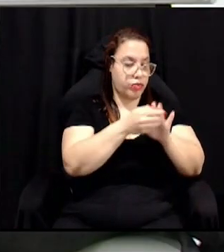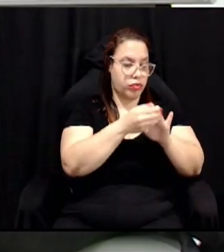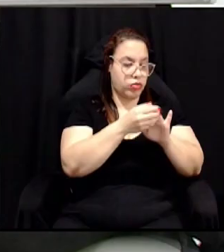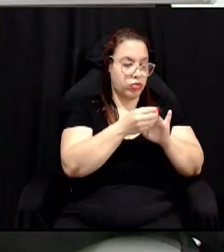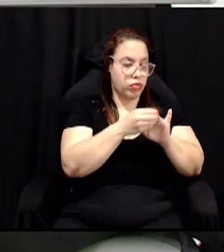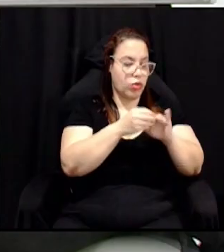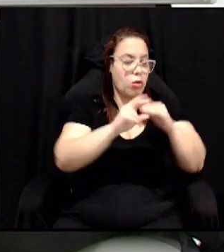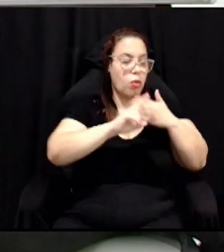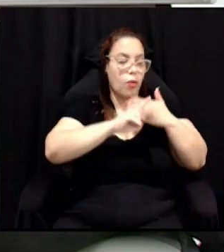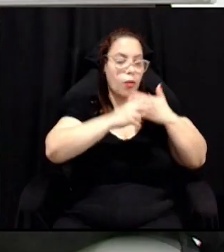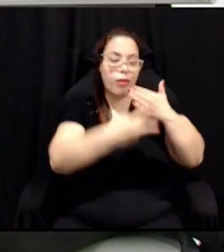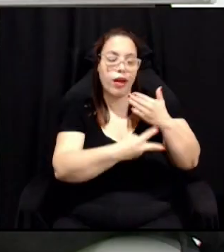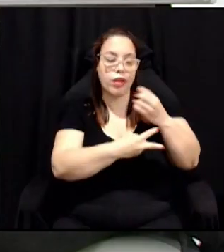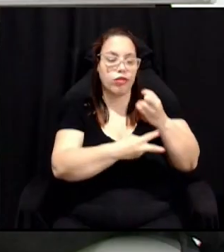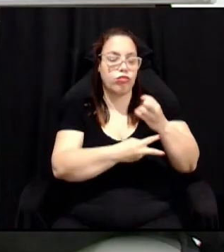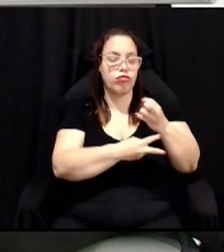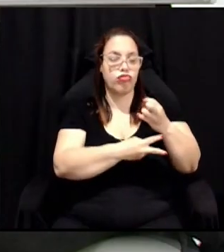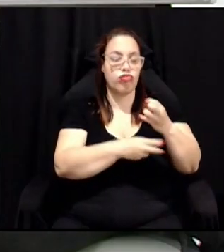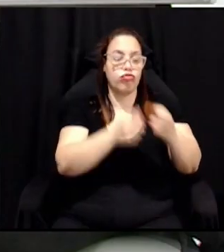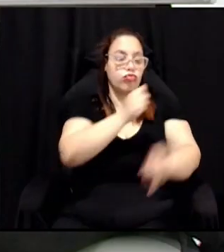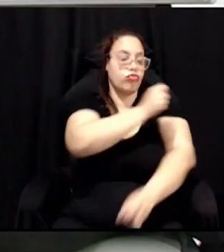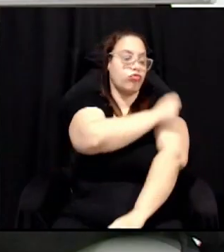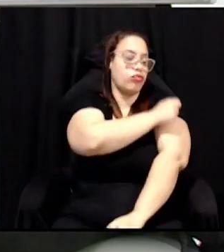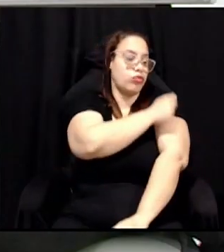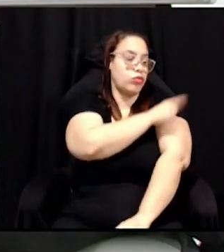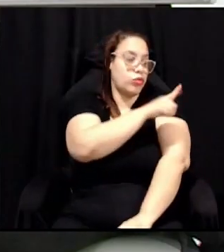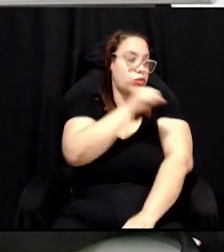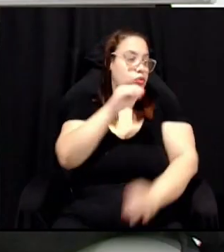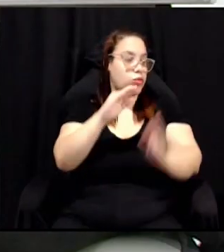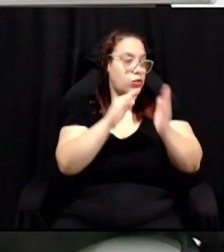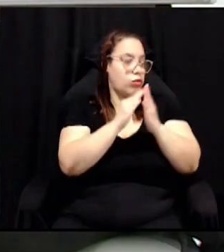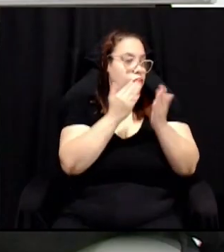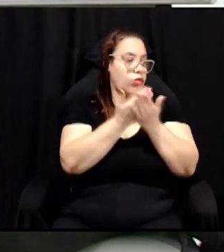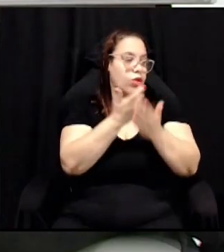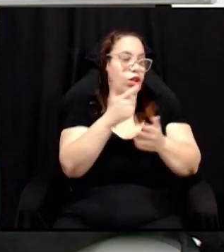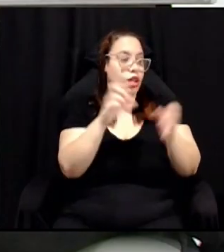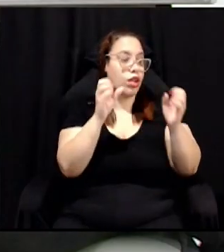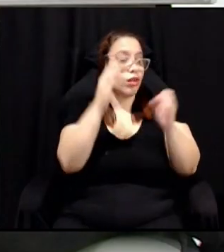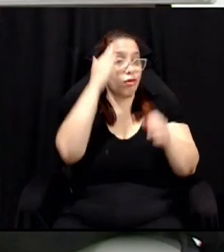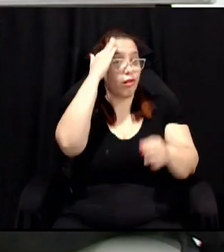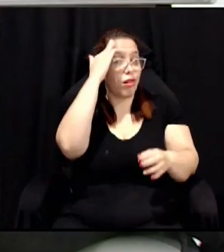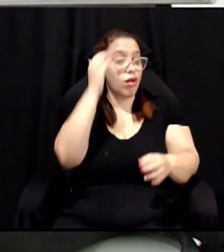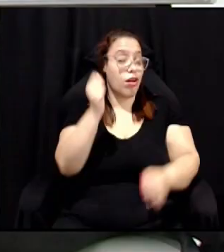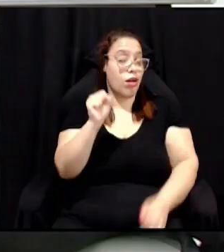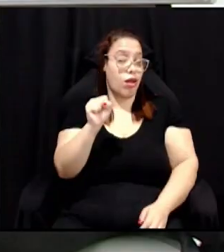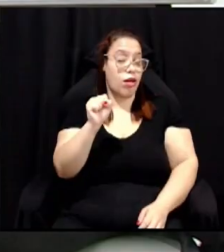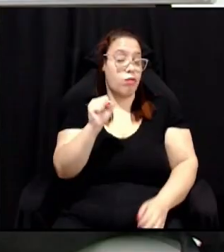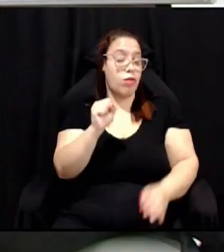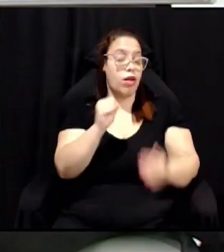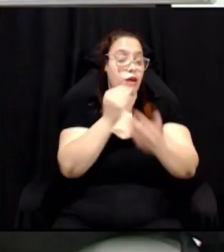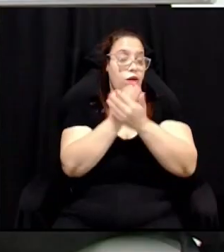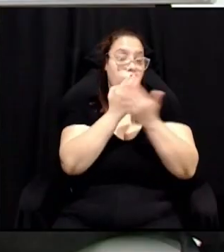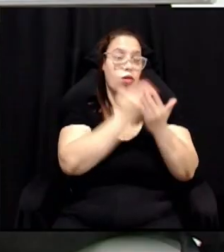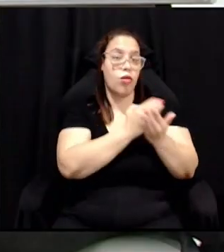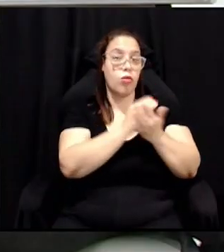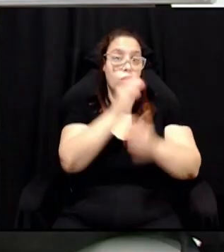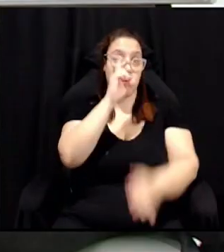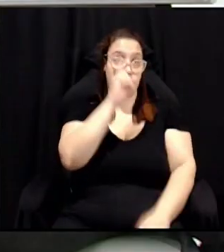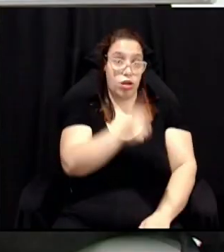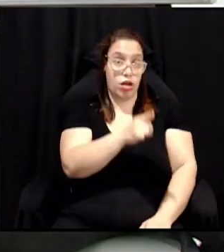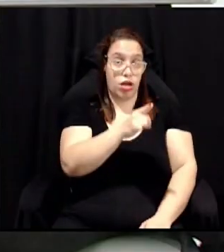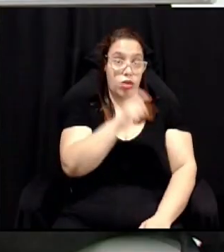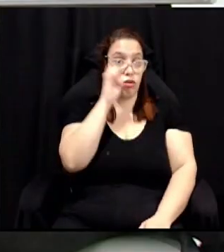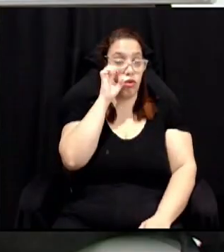impactos de um aluno sair da escola sem saber matemática? matemática e direito, não só